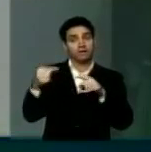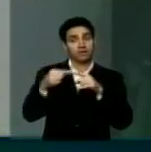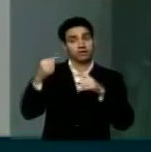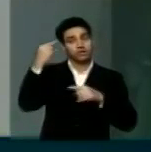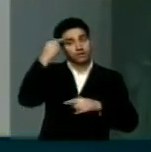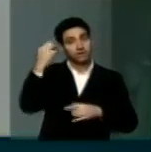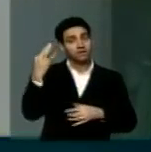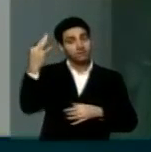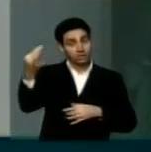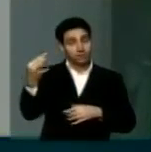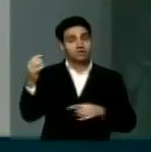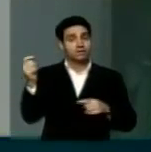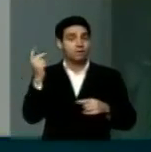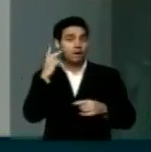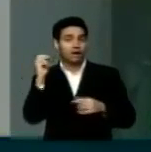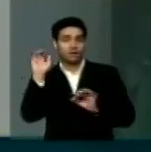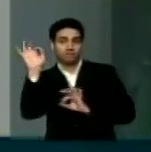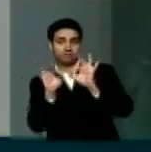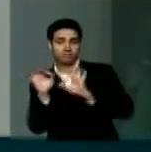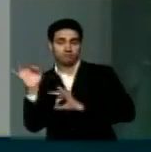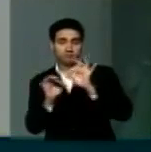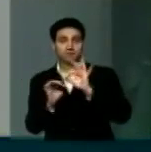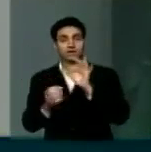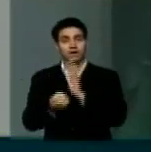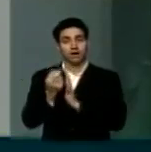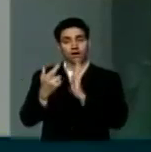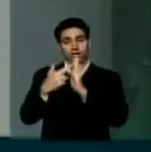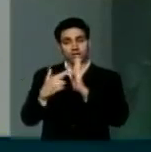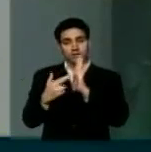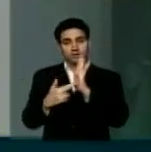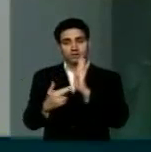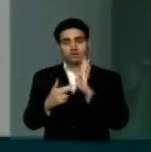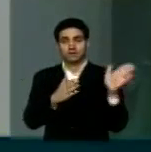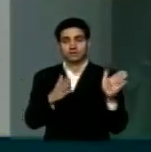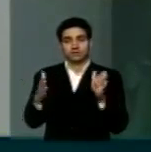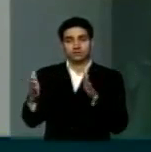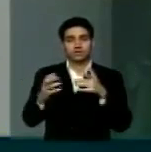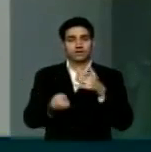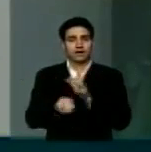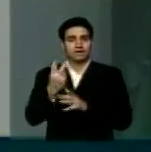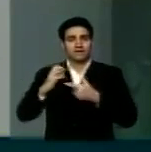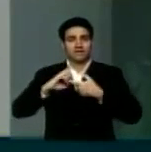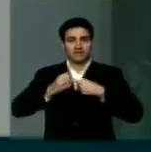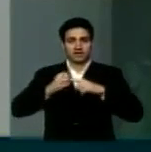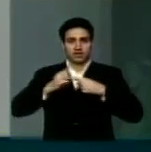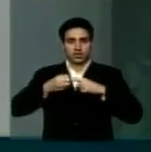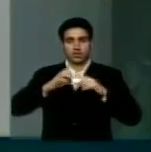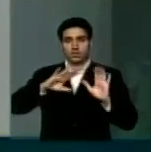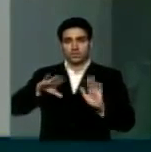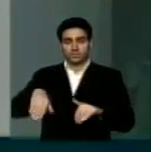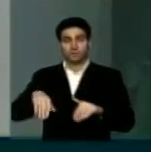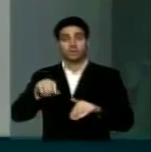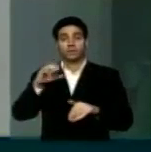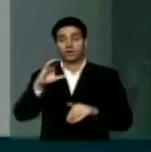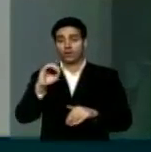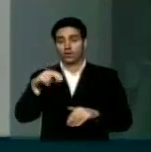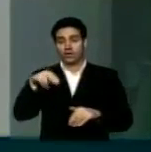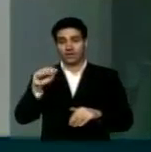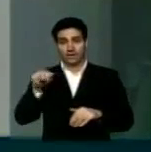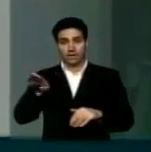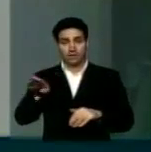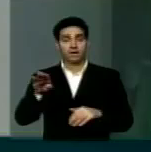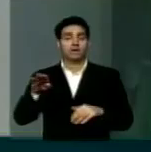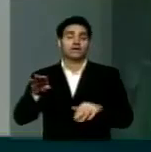de orientação, planejamento e regulação sustentável da cadeia produtiva. Que a CONAB e os órgãos de controle